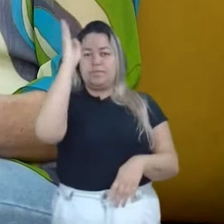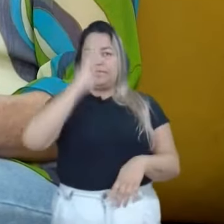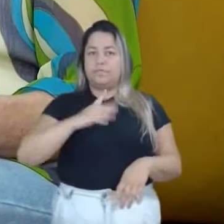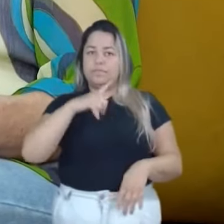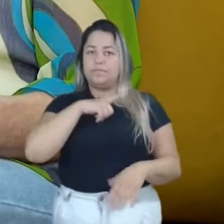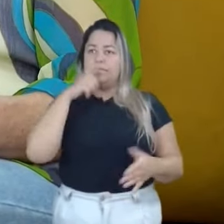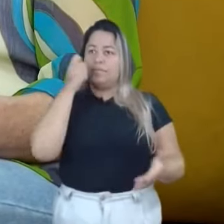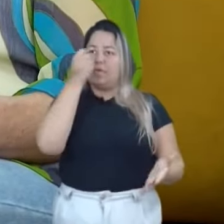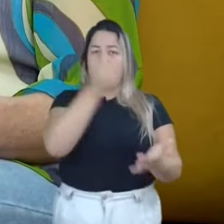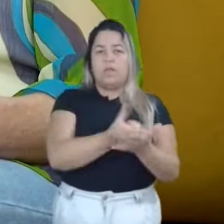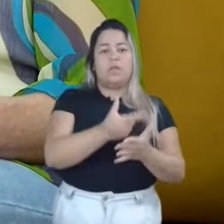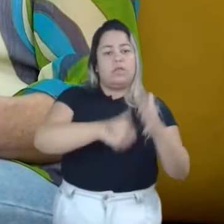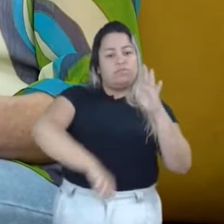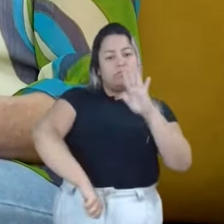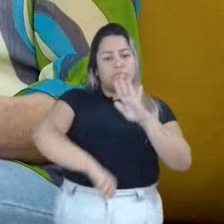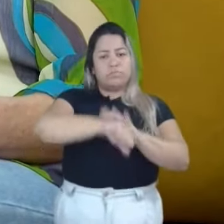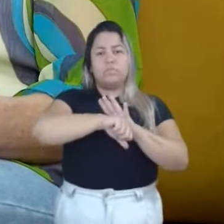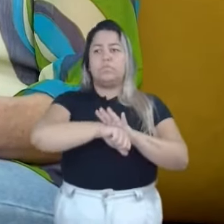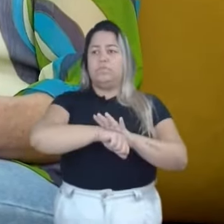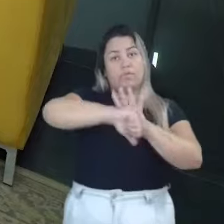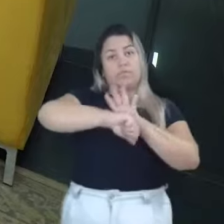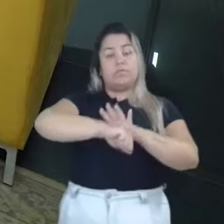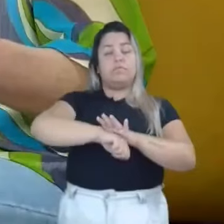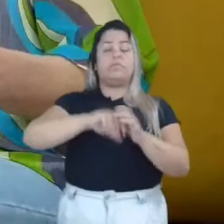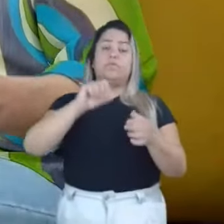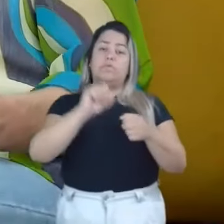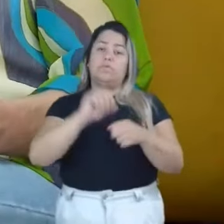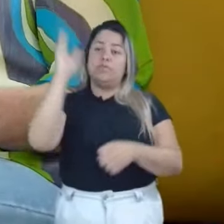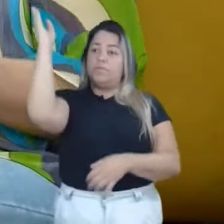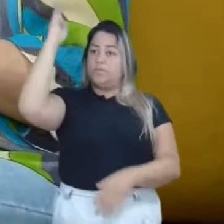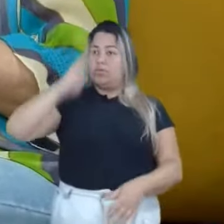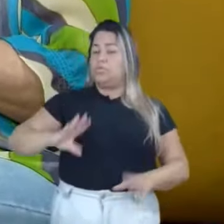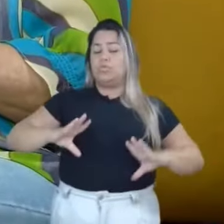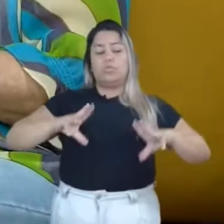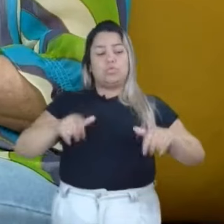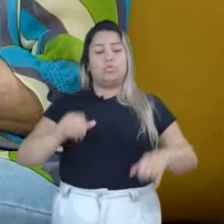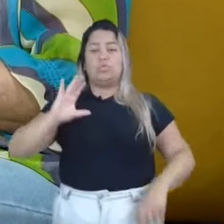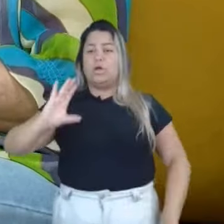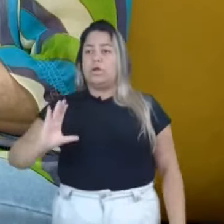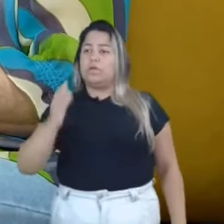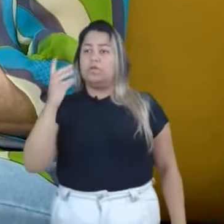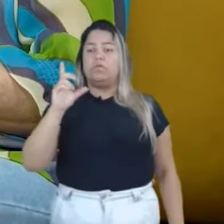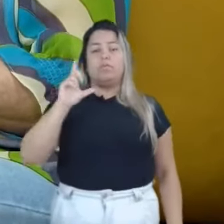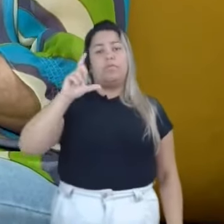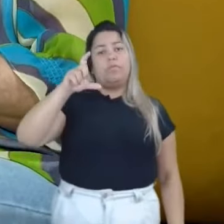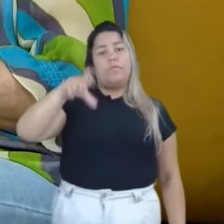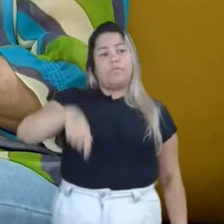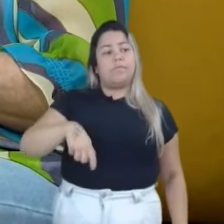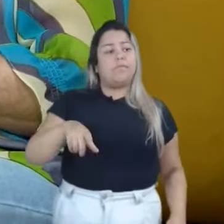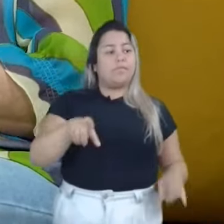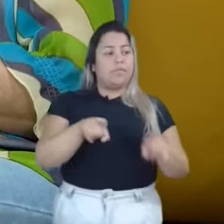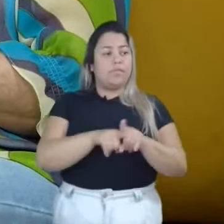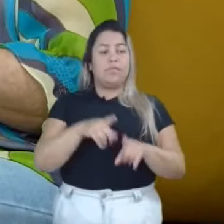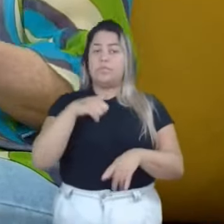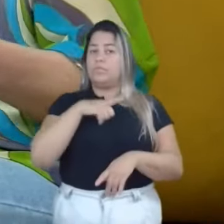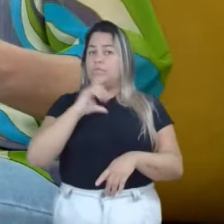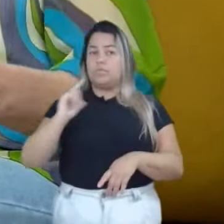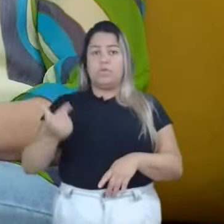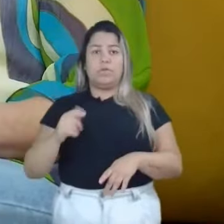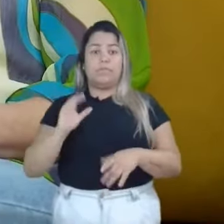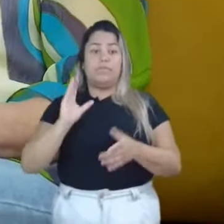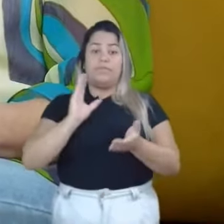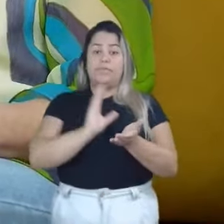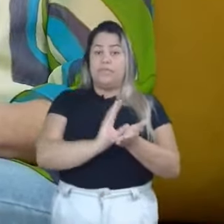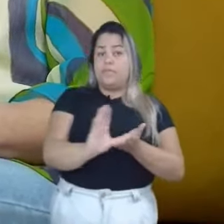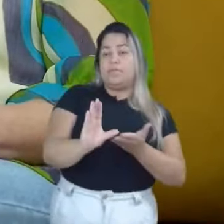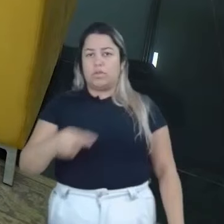conta? É criminoso, esse cara é um criminoso. E isso torna tudo mais caro, crédito mais caro, aí não tem investimento, não tem